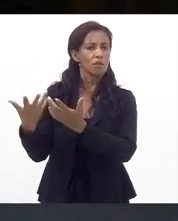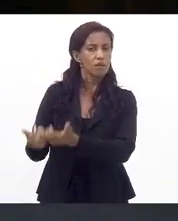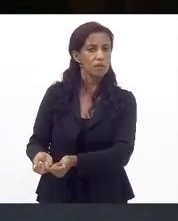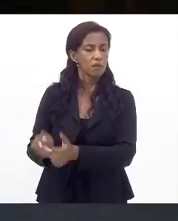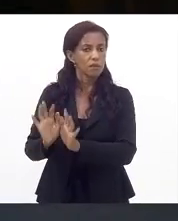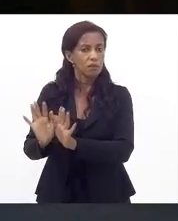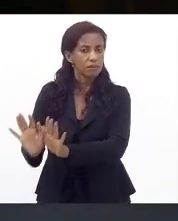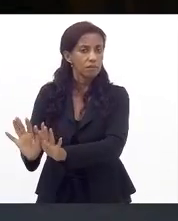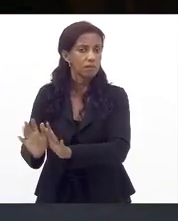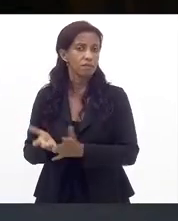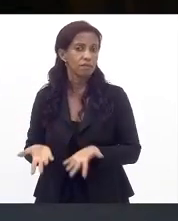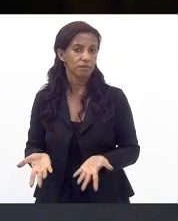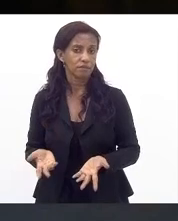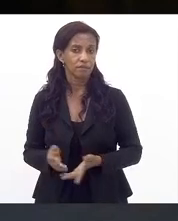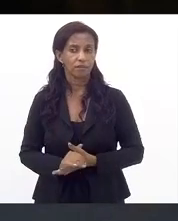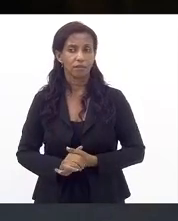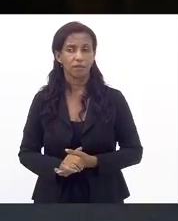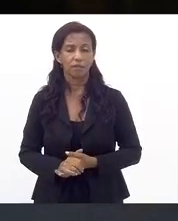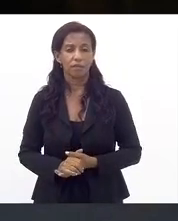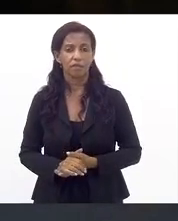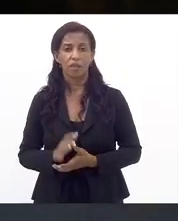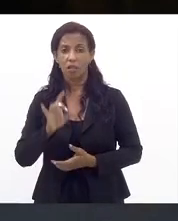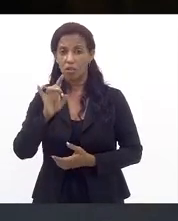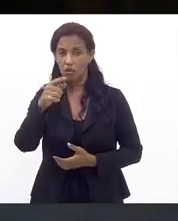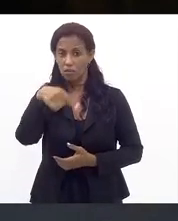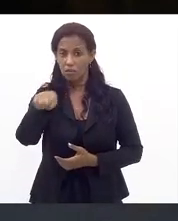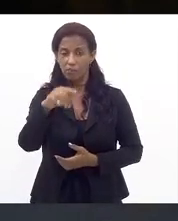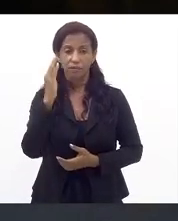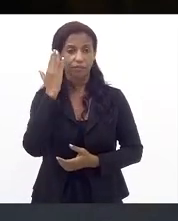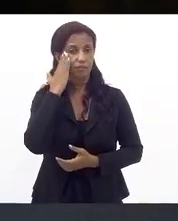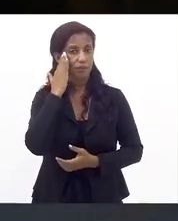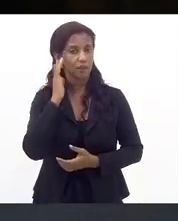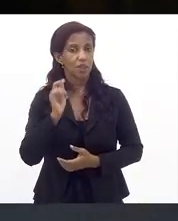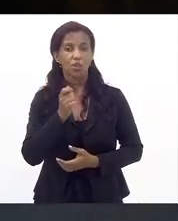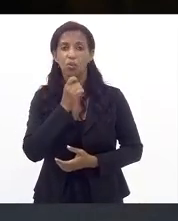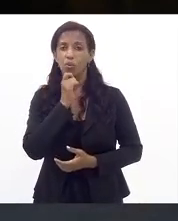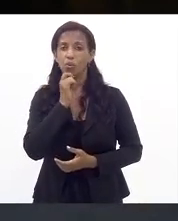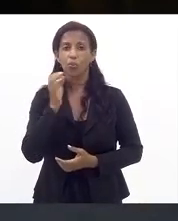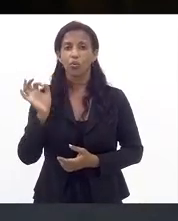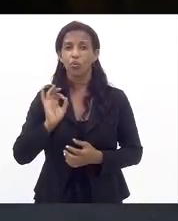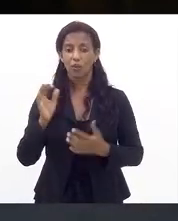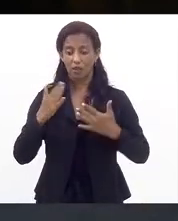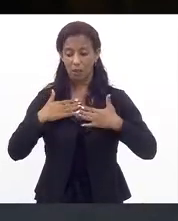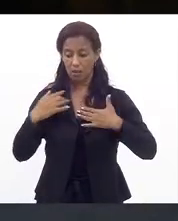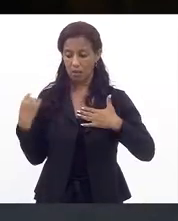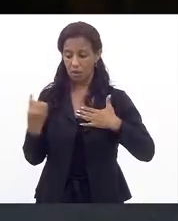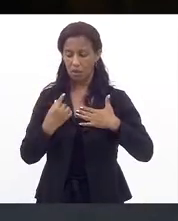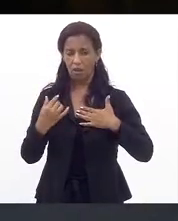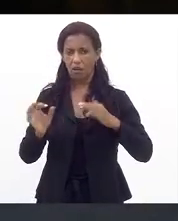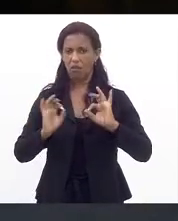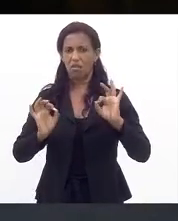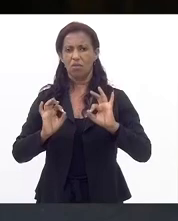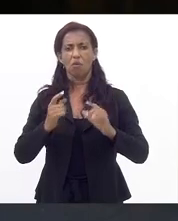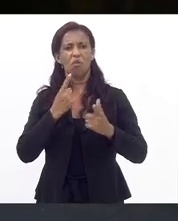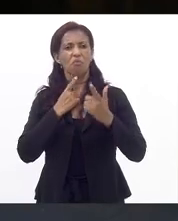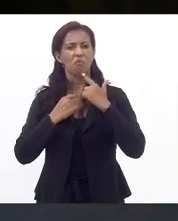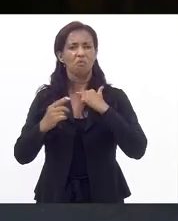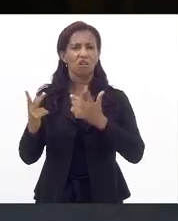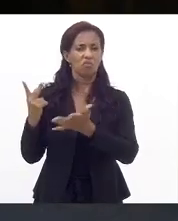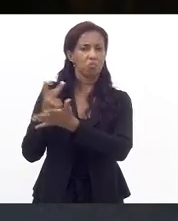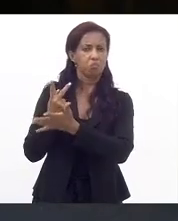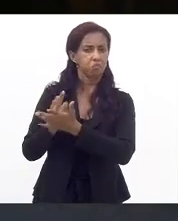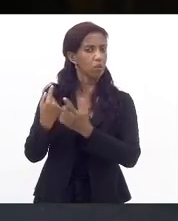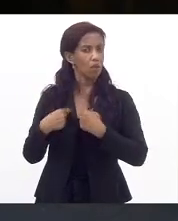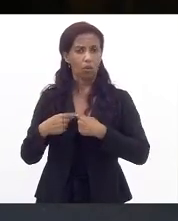aceitamos então é é só para vocês entenderem que não existir da nossa parte nenhuma má vontade ao